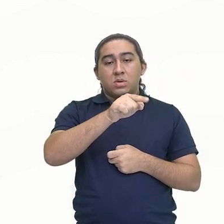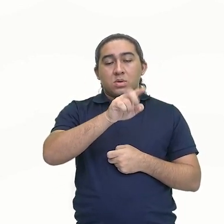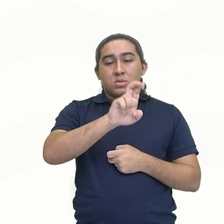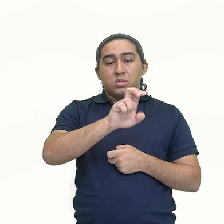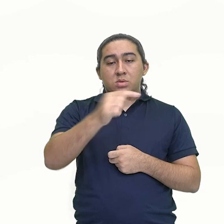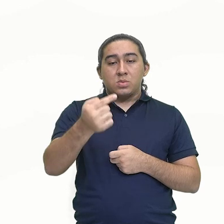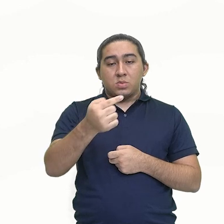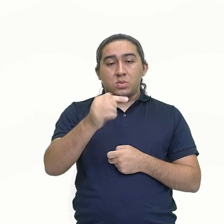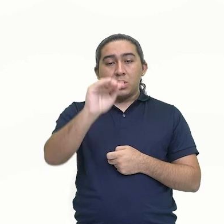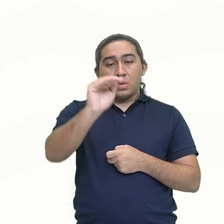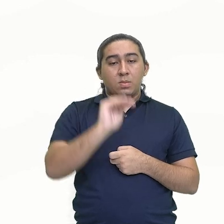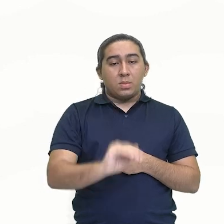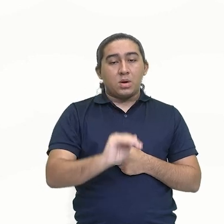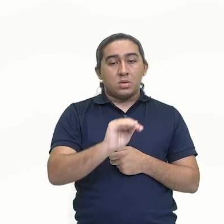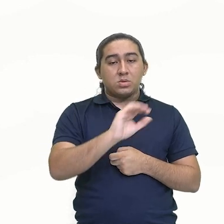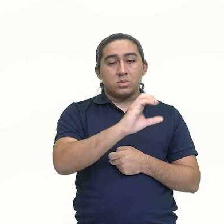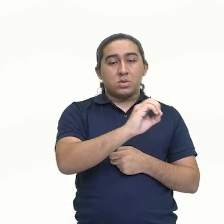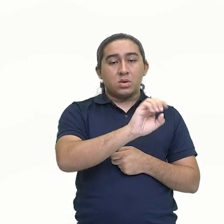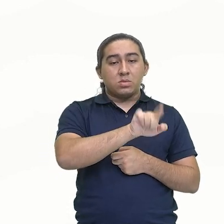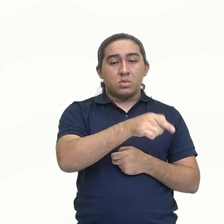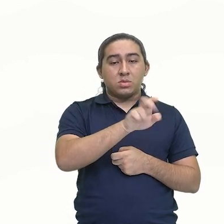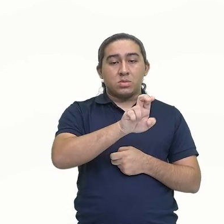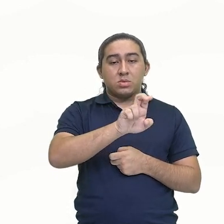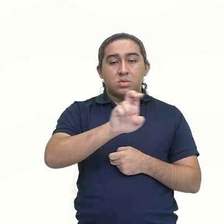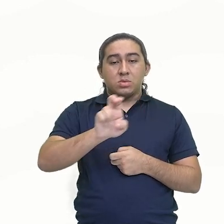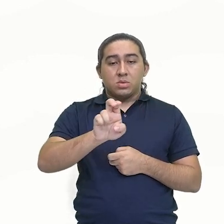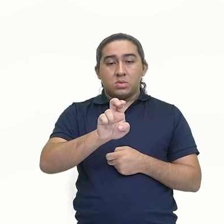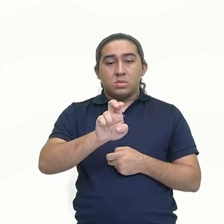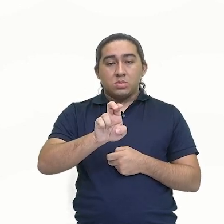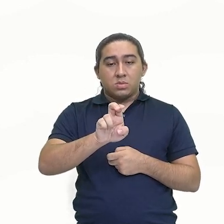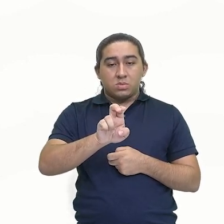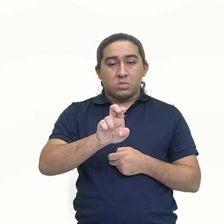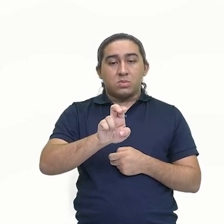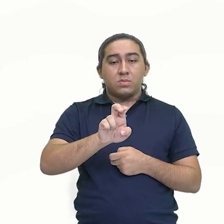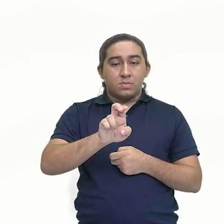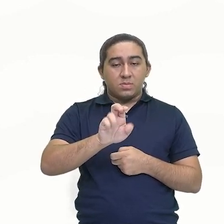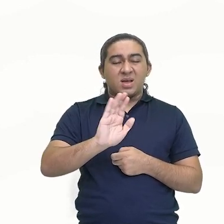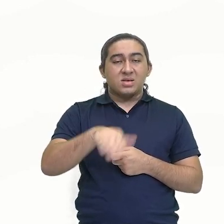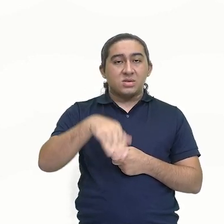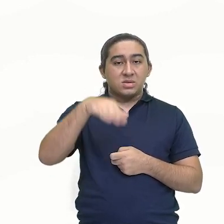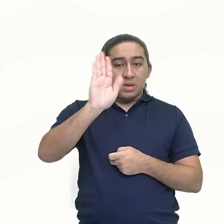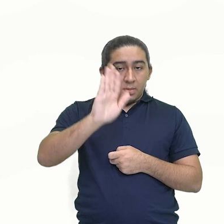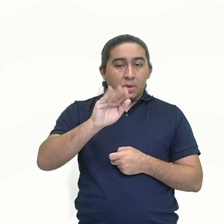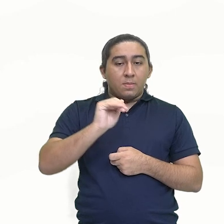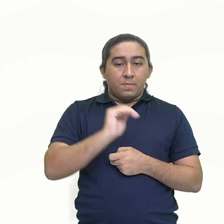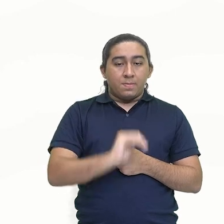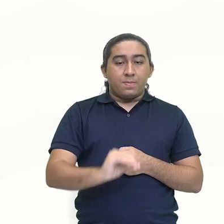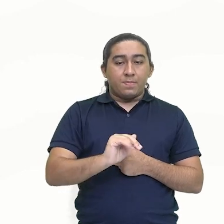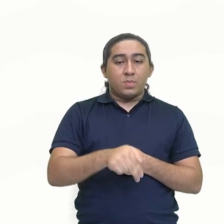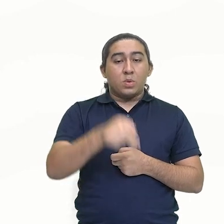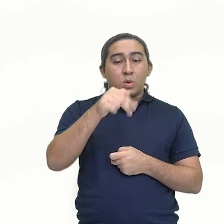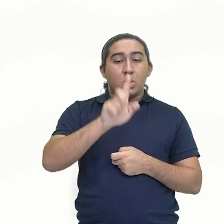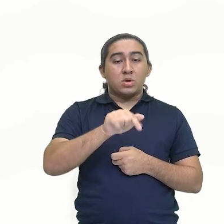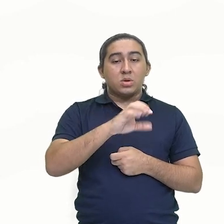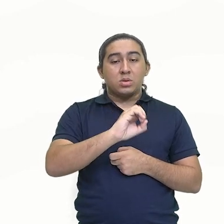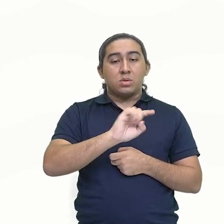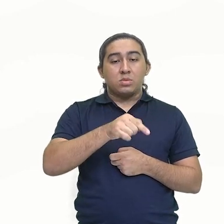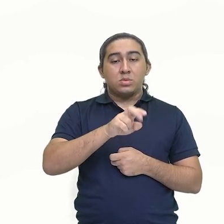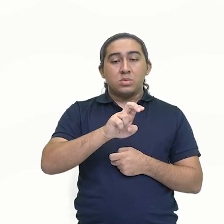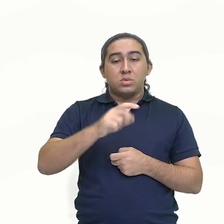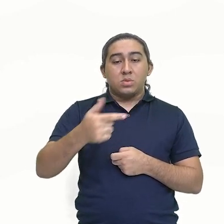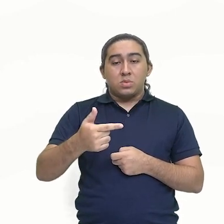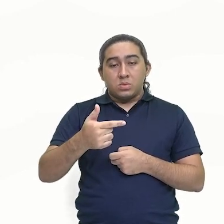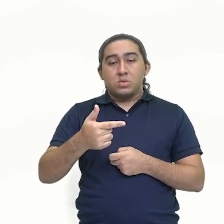da média. A região Nordeste, 0,55, acima da média, né? Região Norte,